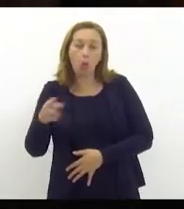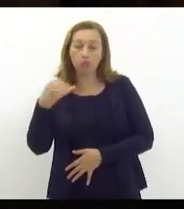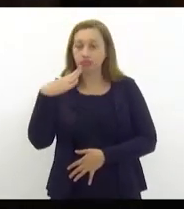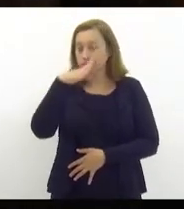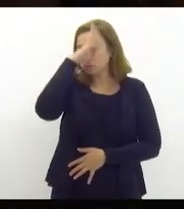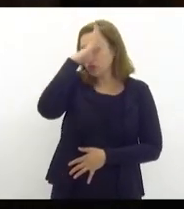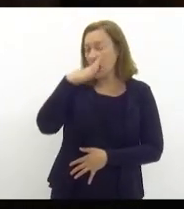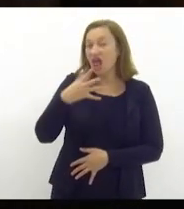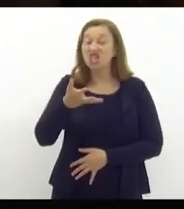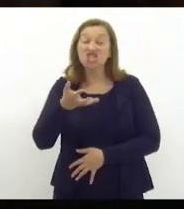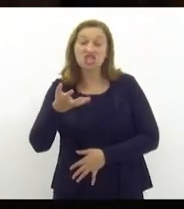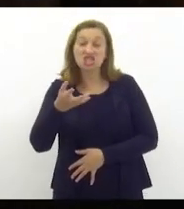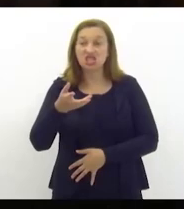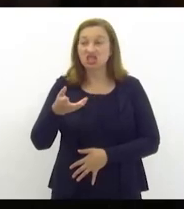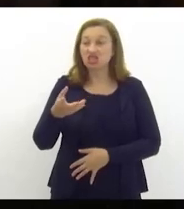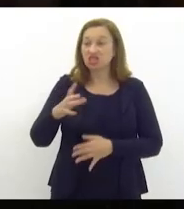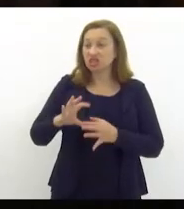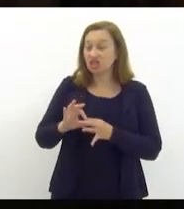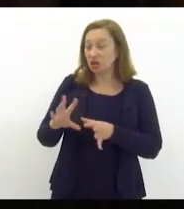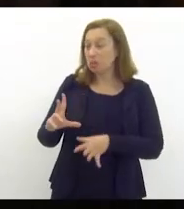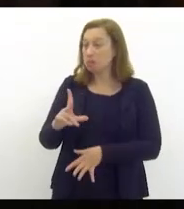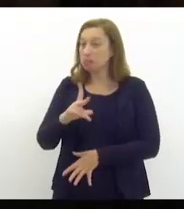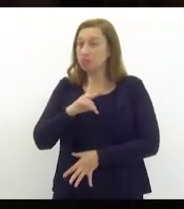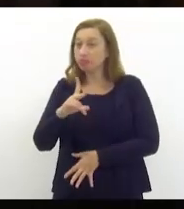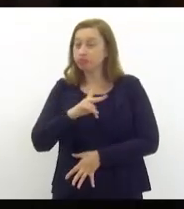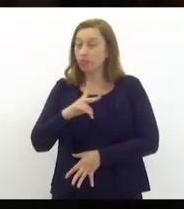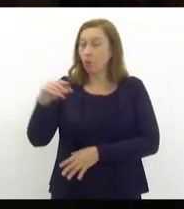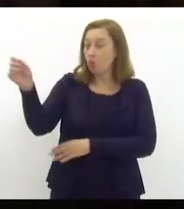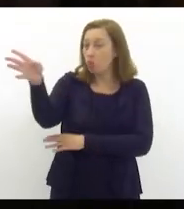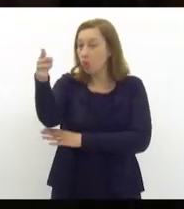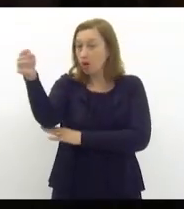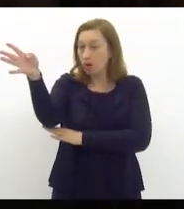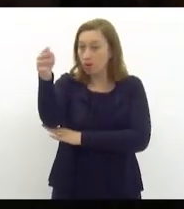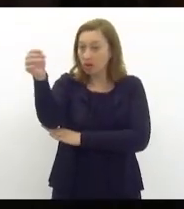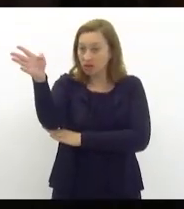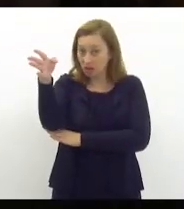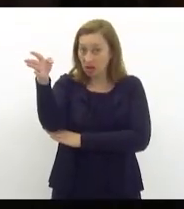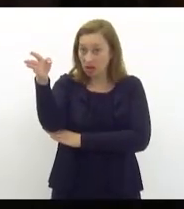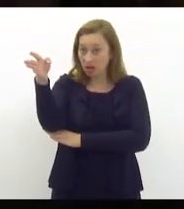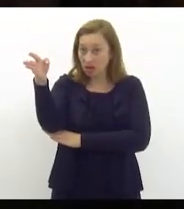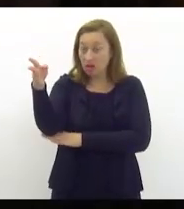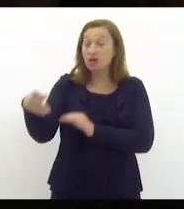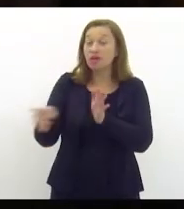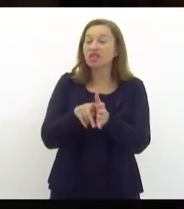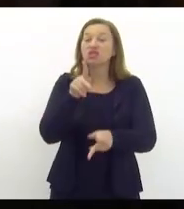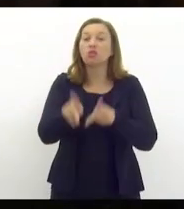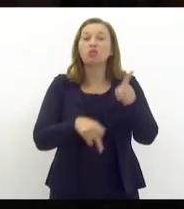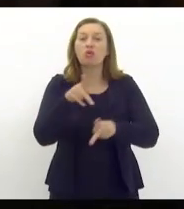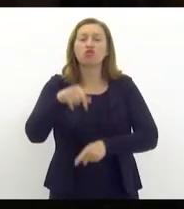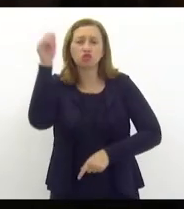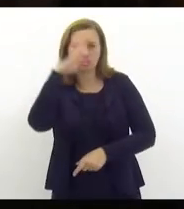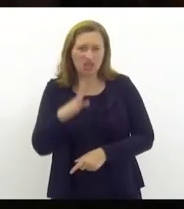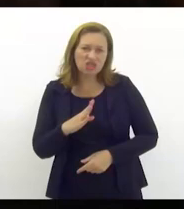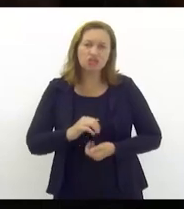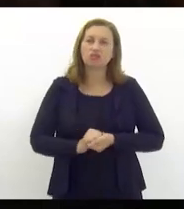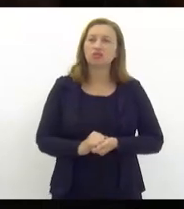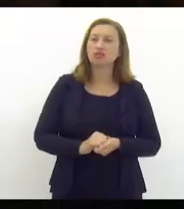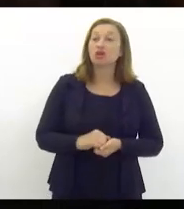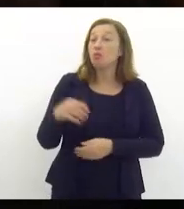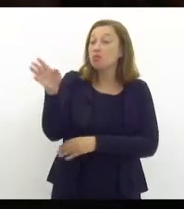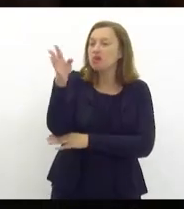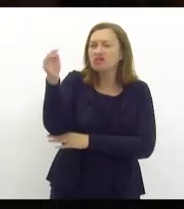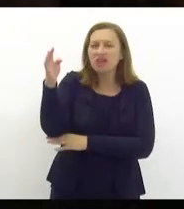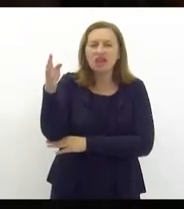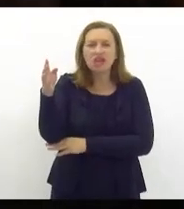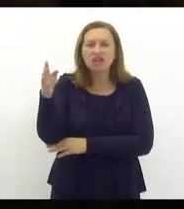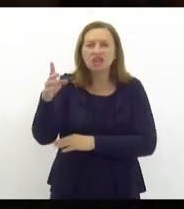quis deixar para si próprio uma bandeira que é uma bandeira do povo brasileiro, que é uma bandeira daqueles